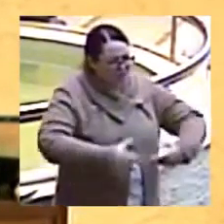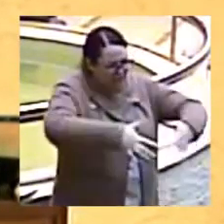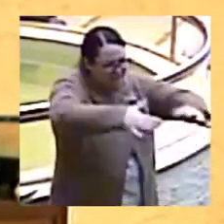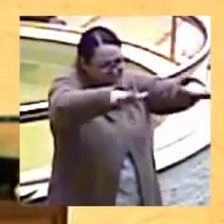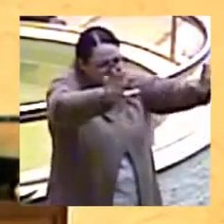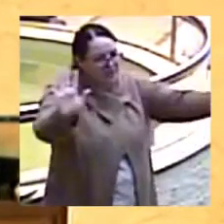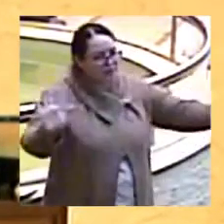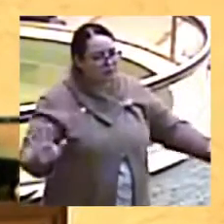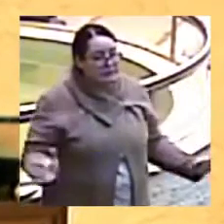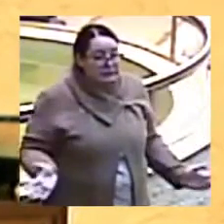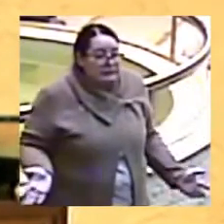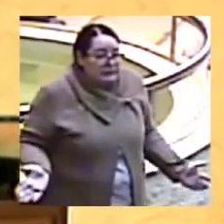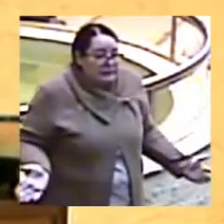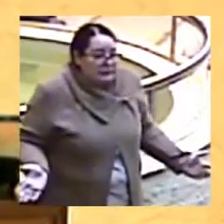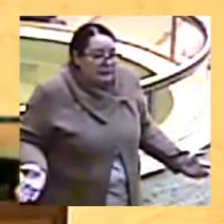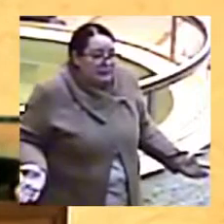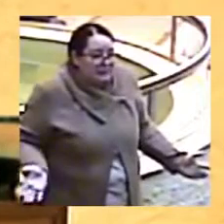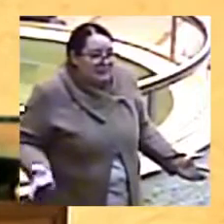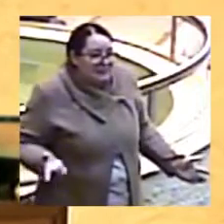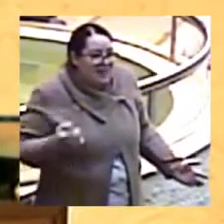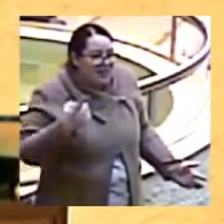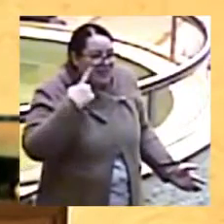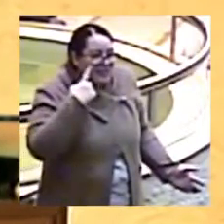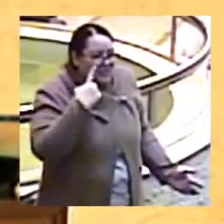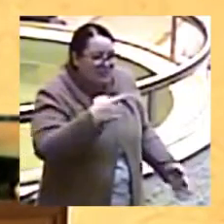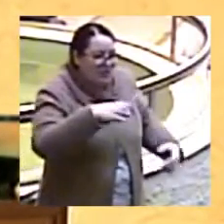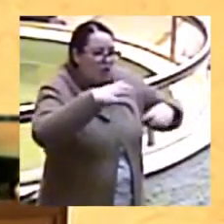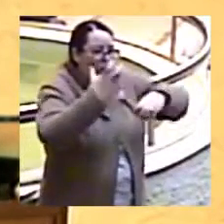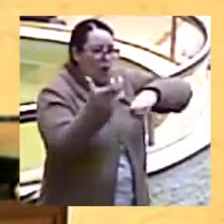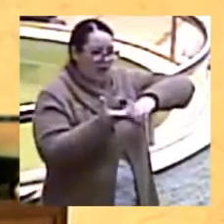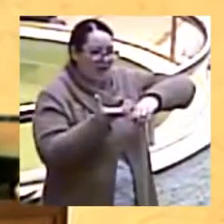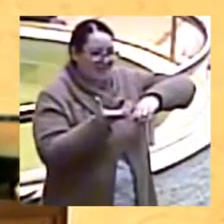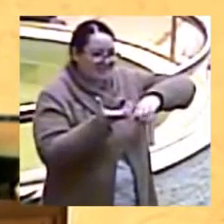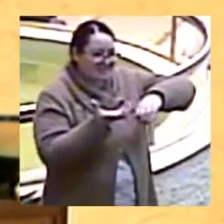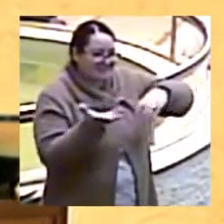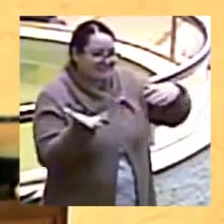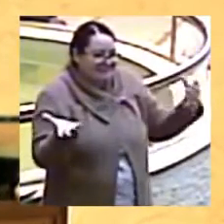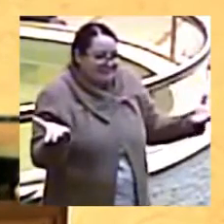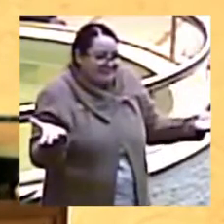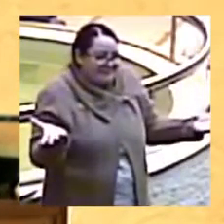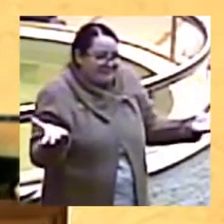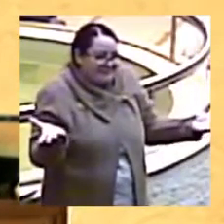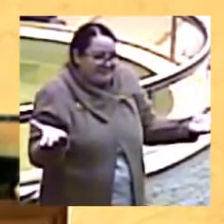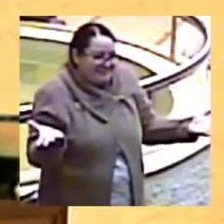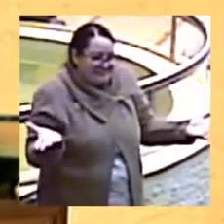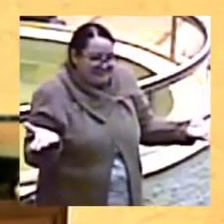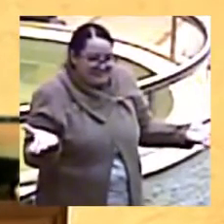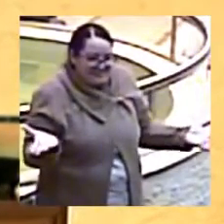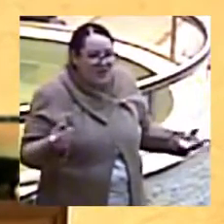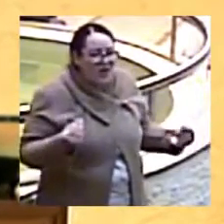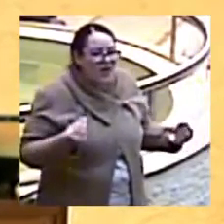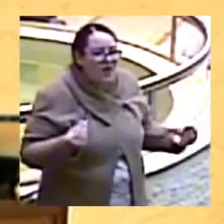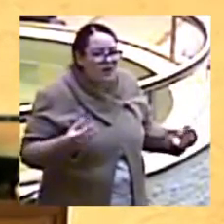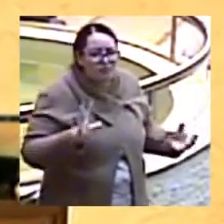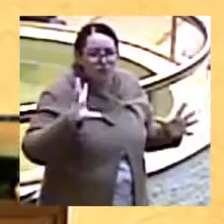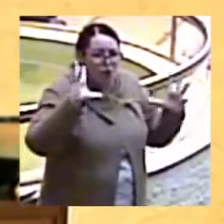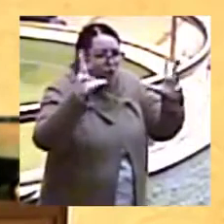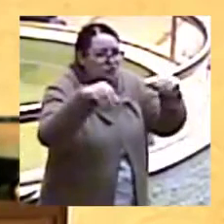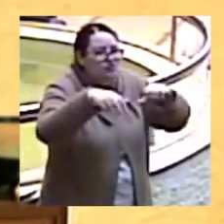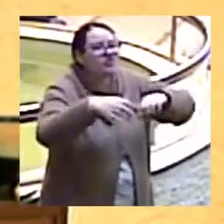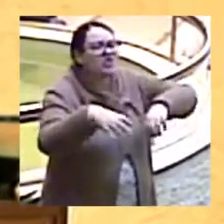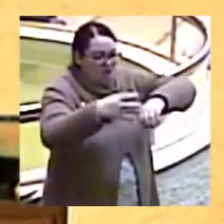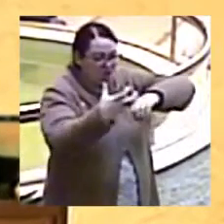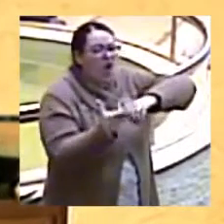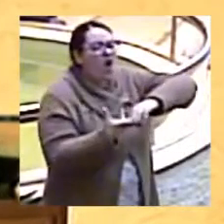Há poucas semanas, semana passada, nós recebemos a notícia do